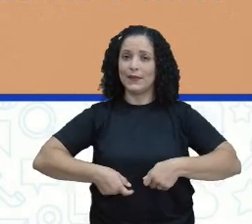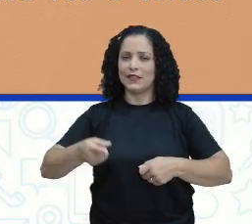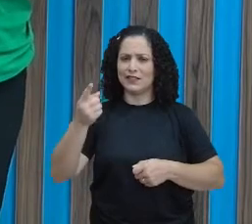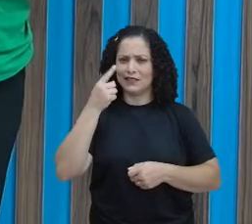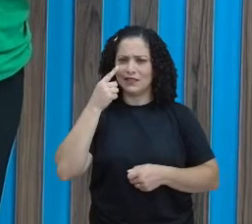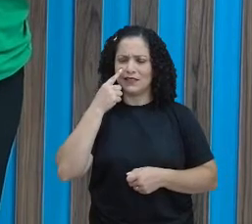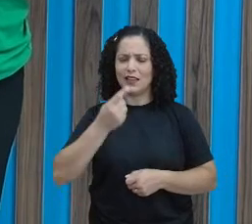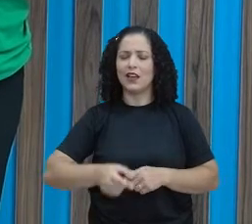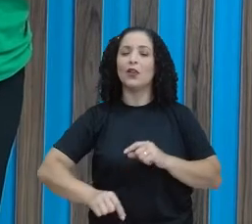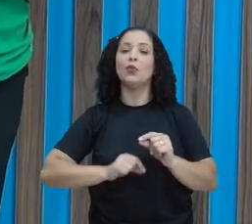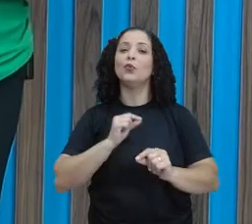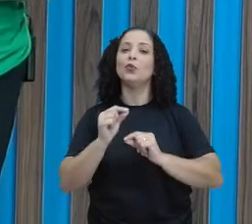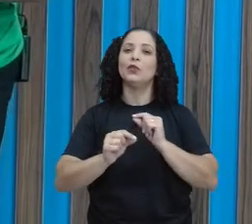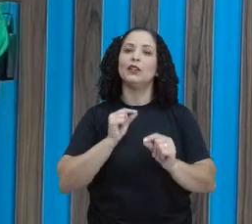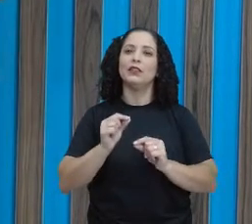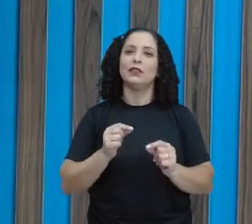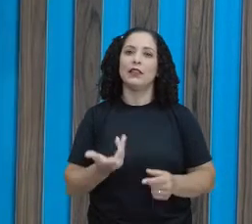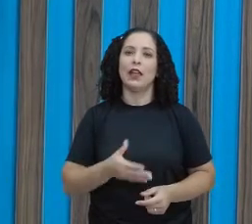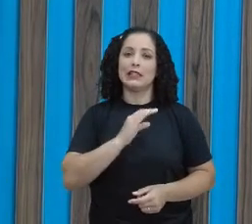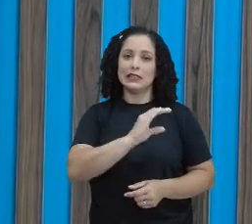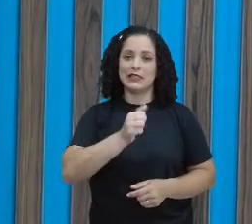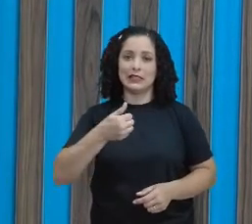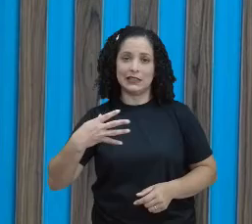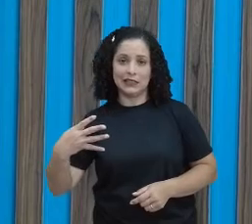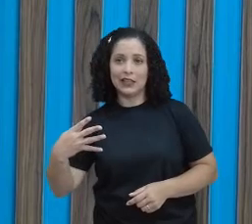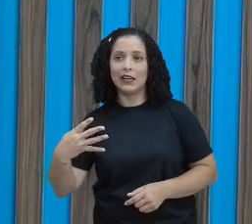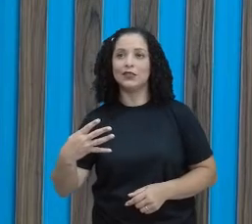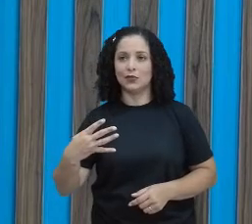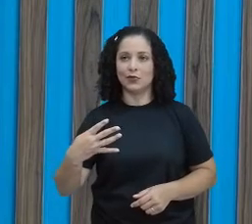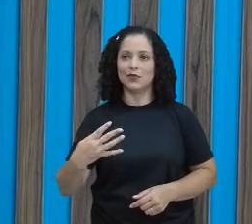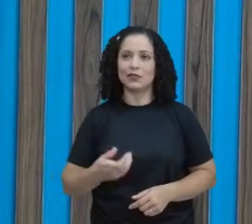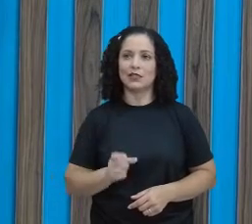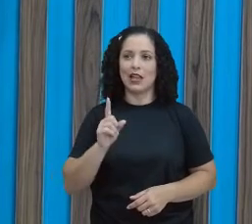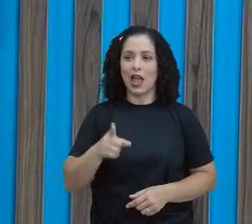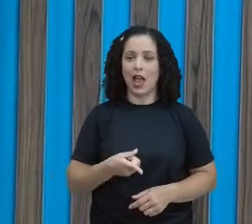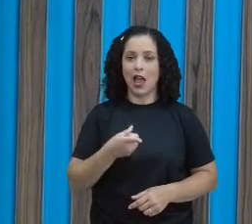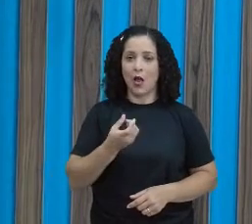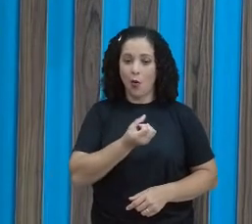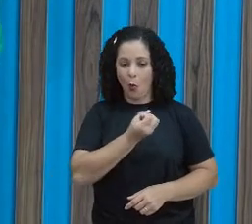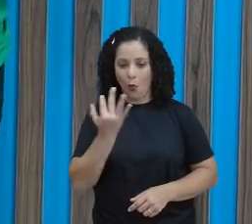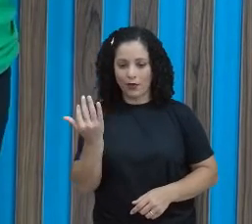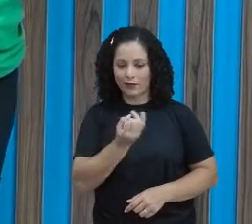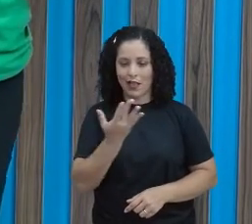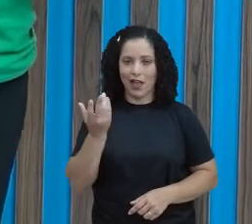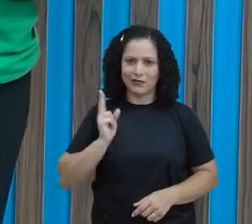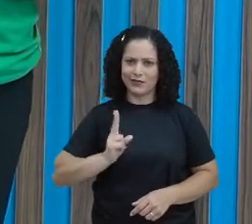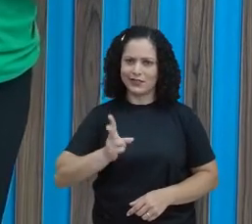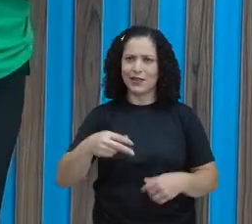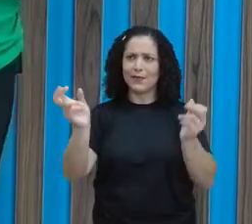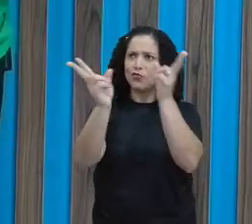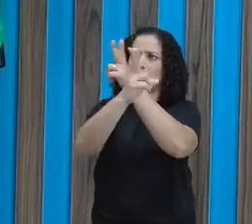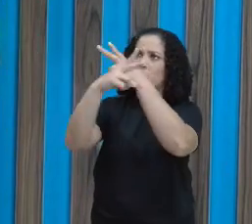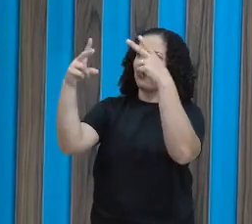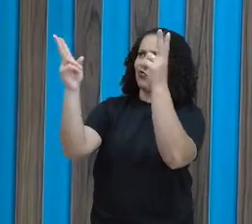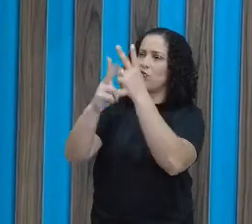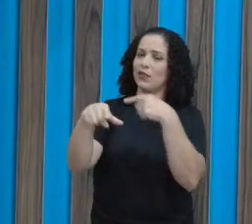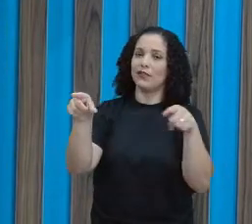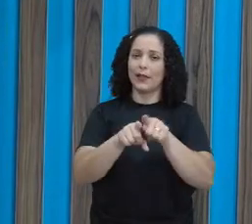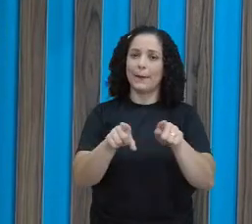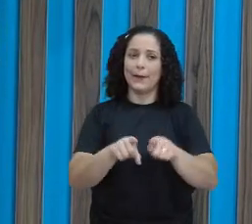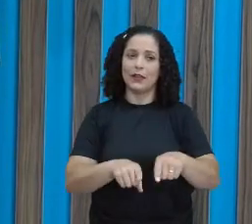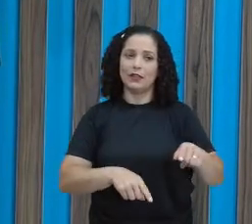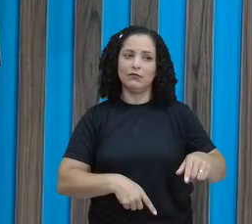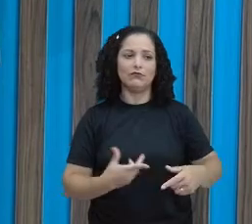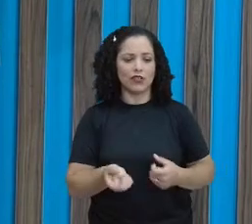seguinte: o carbono 14, a gente considera que a quantidade dele é constante na atmosfera e nos seres vivos. Por